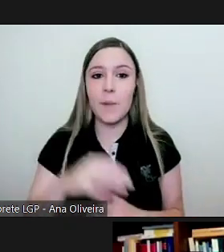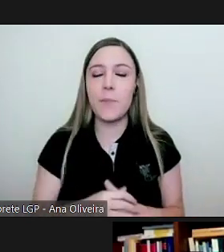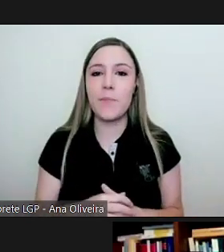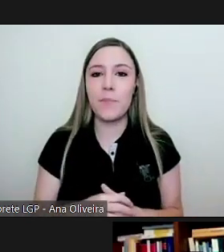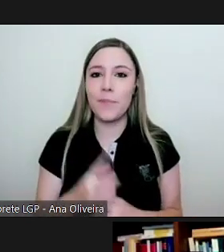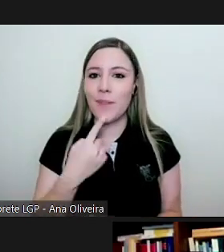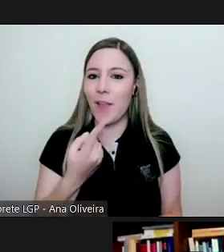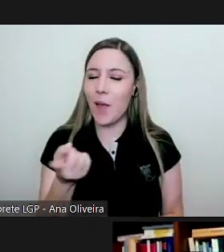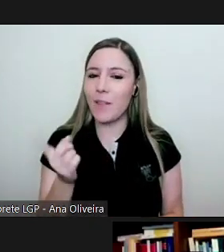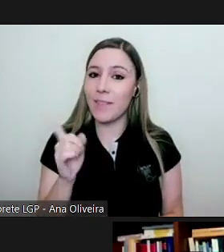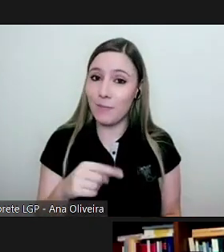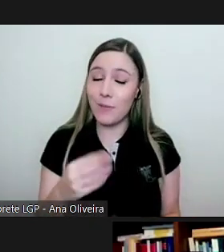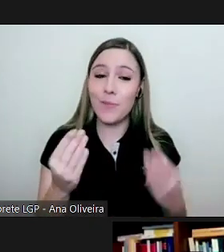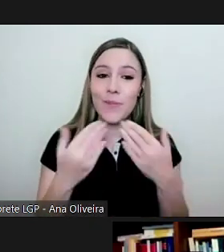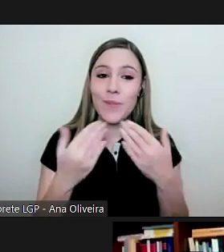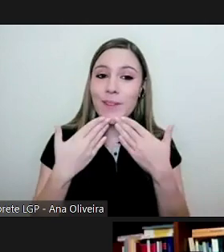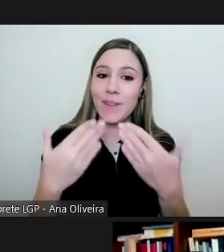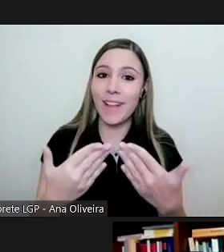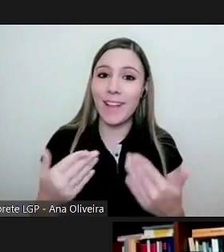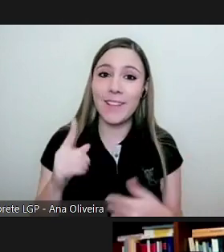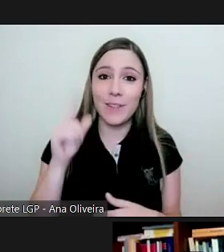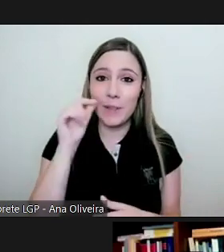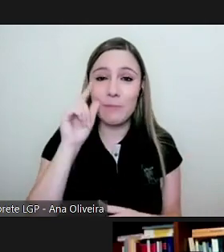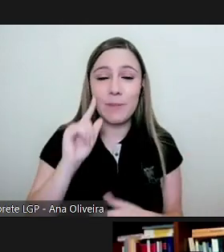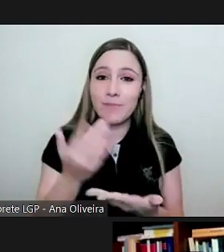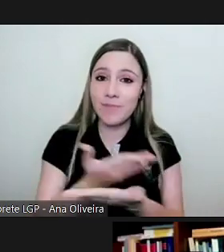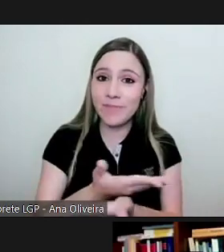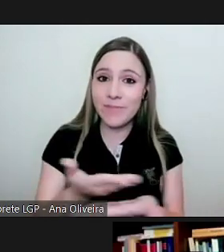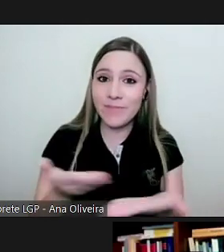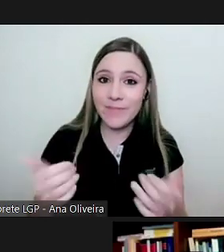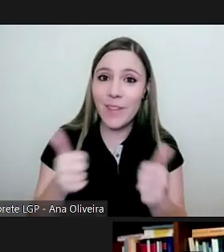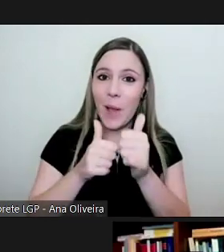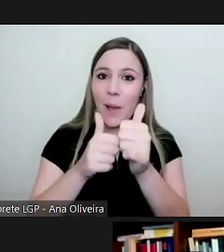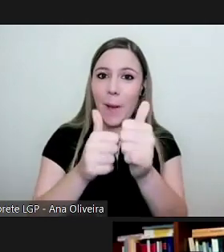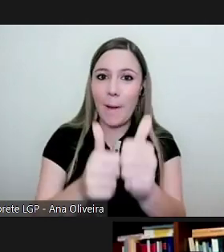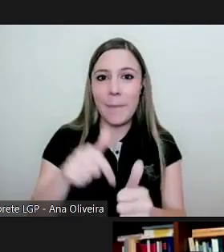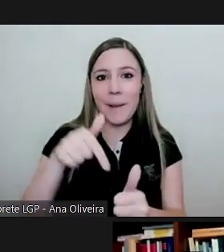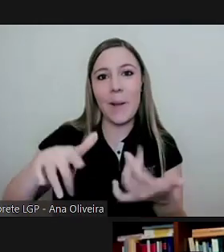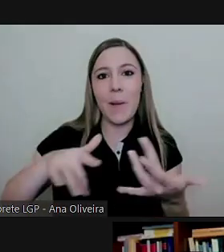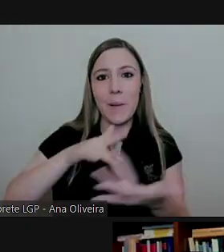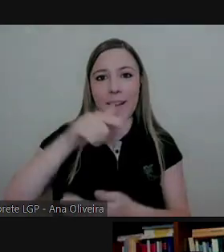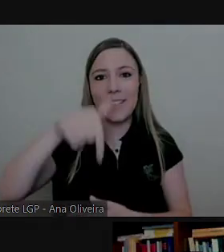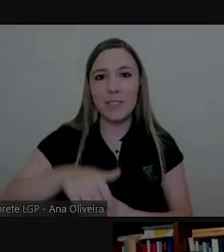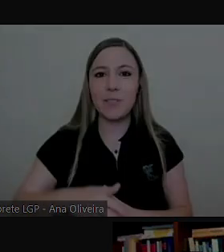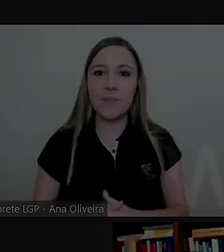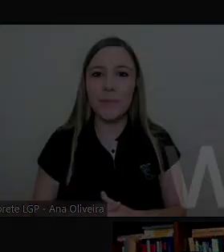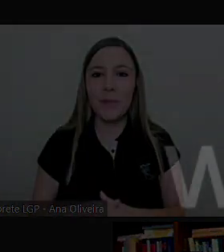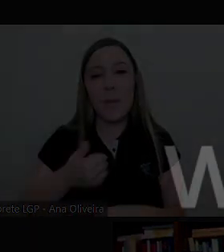Mais uma vez, muito obrigada a todos e a todas que nos acompanharam ao longo deste debate.